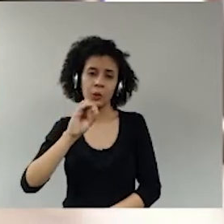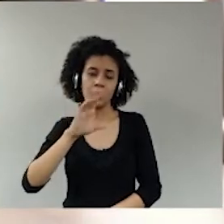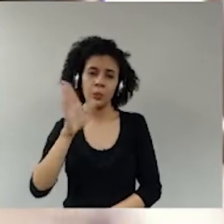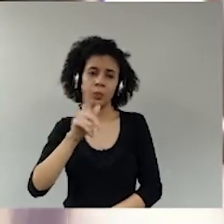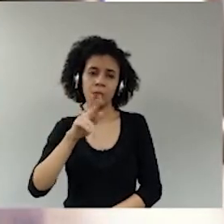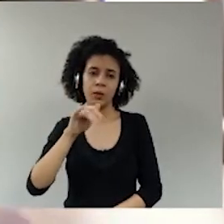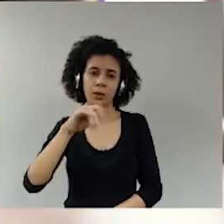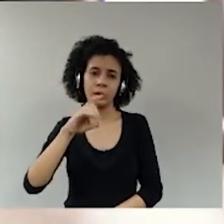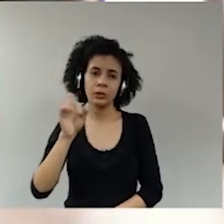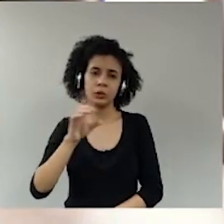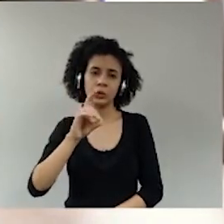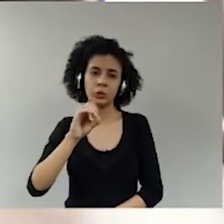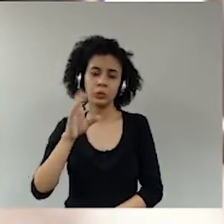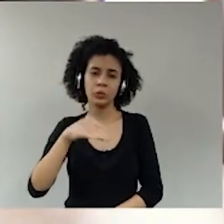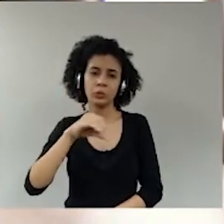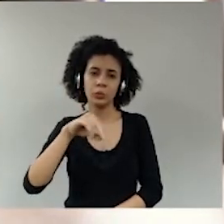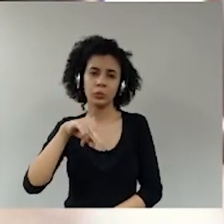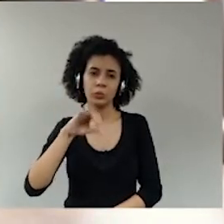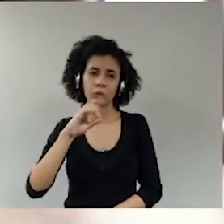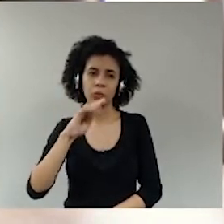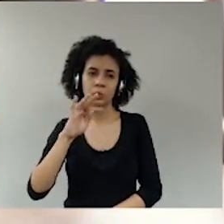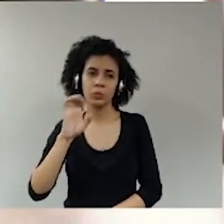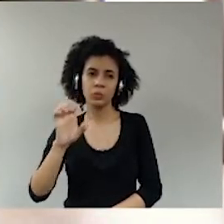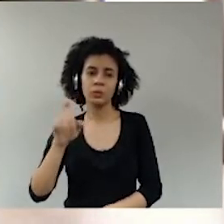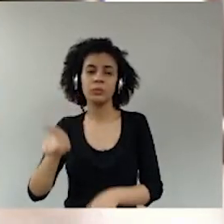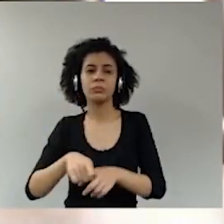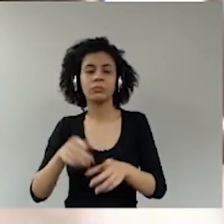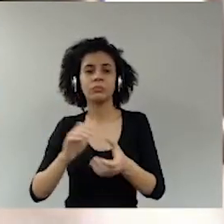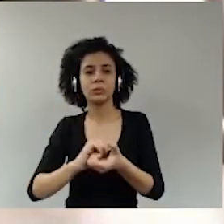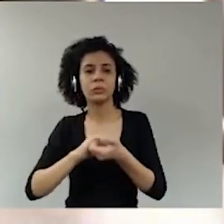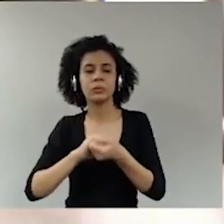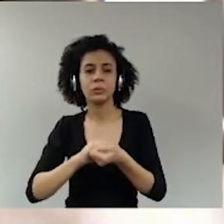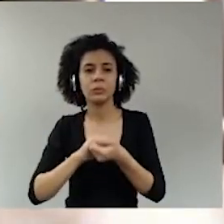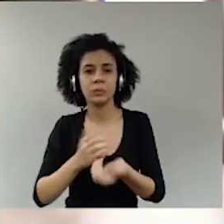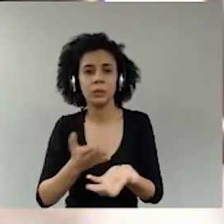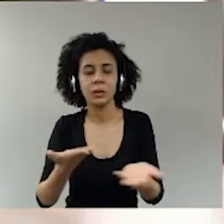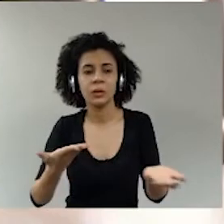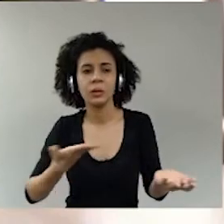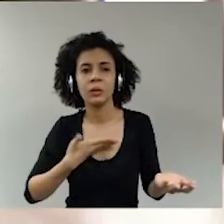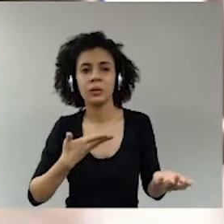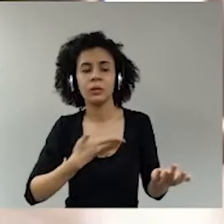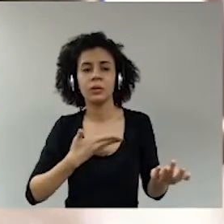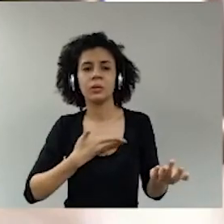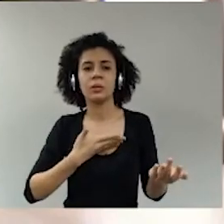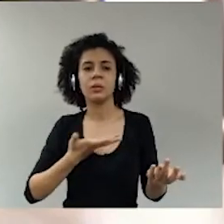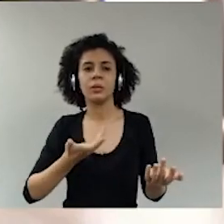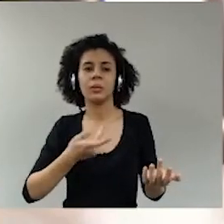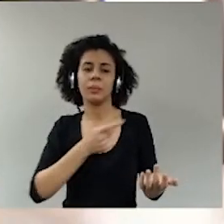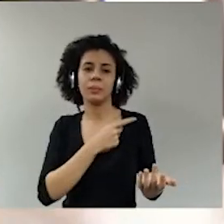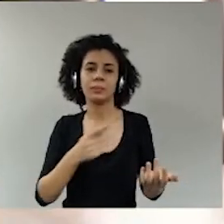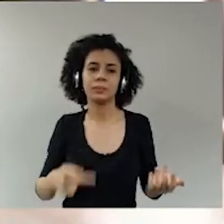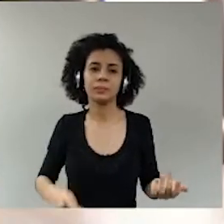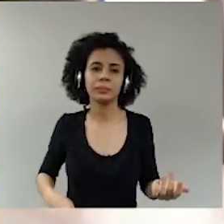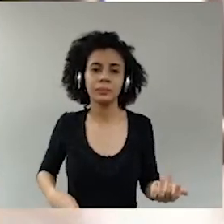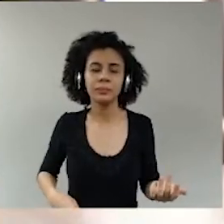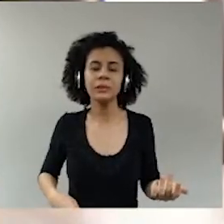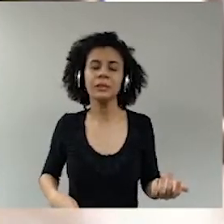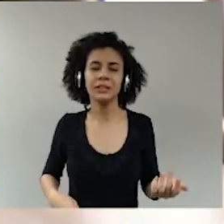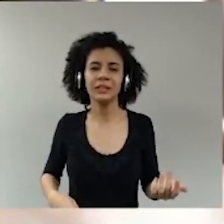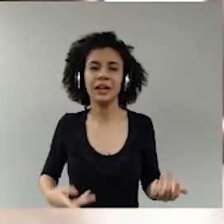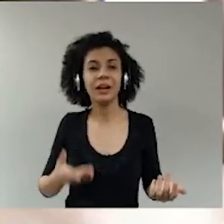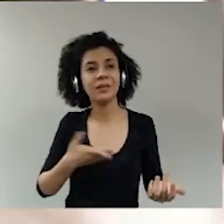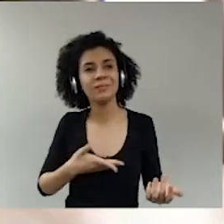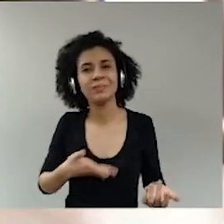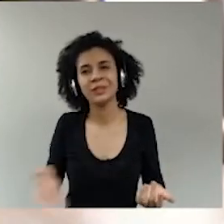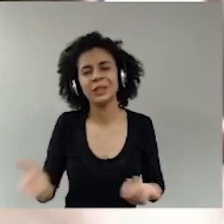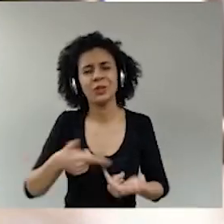Aldo. Aqui, cumprimentar também os meus colegas presidentes, colegas e